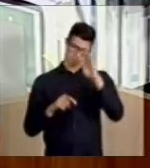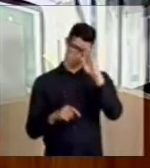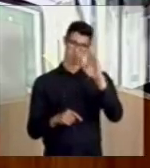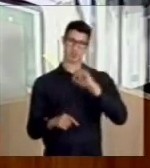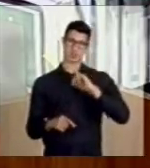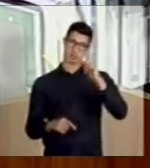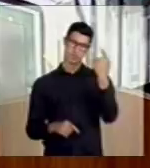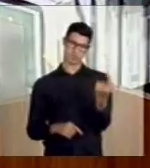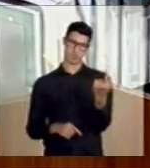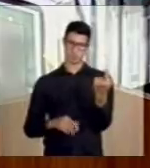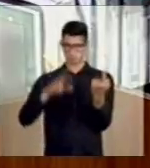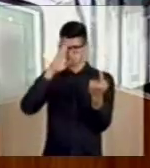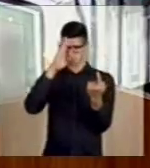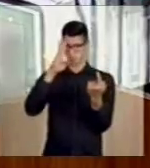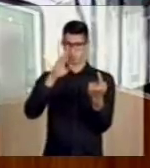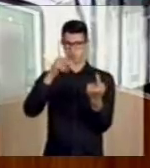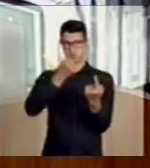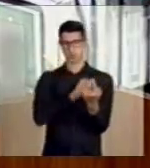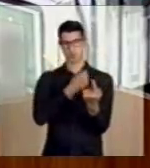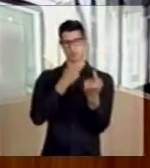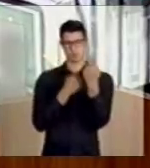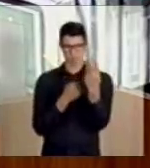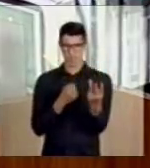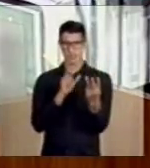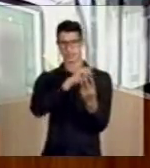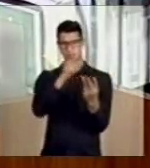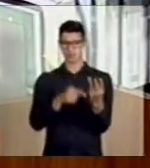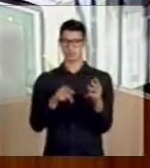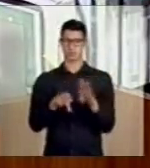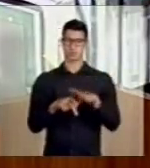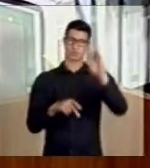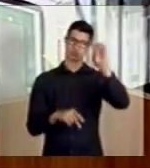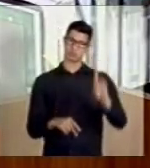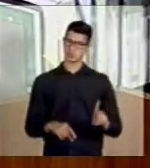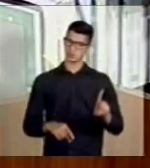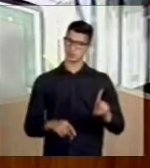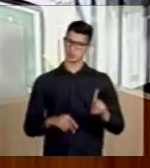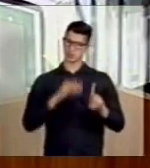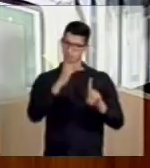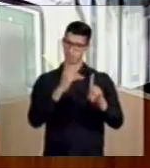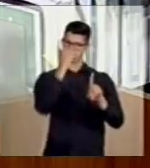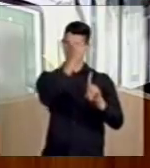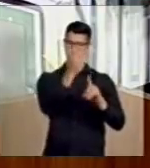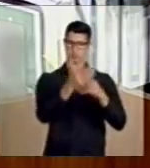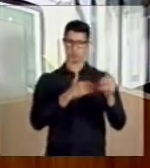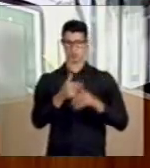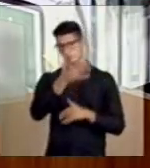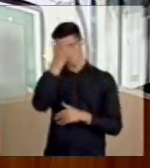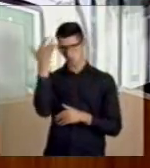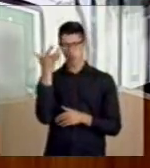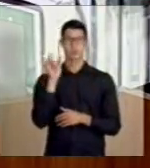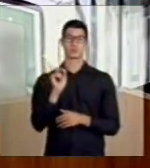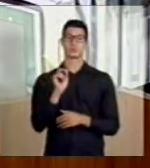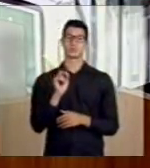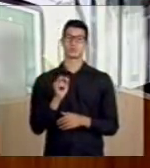há um, o princípio número 3, que proclama o direito titularizado por qualquer pessoa